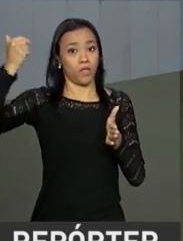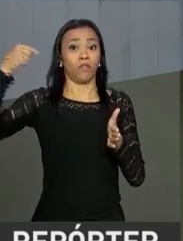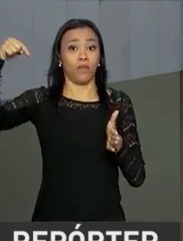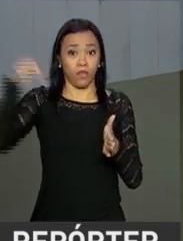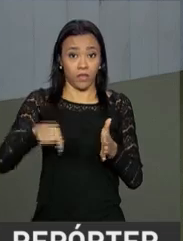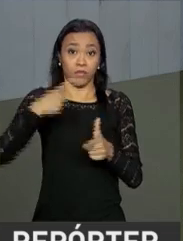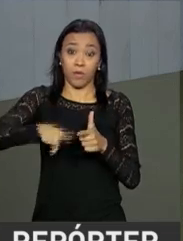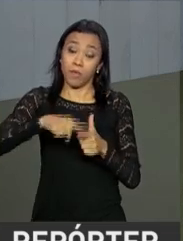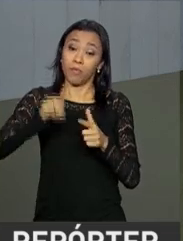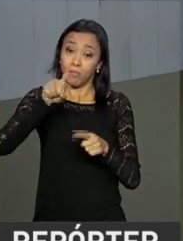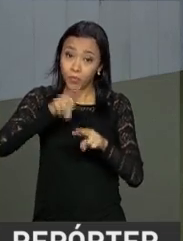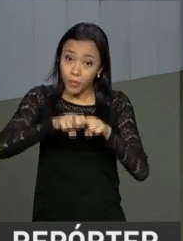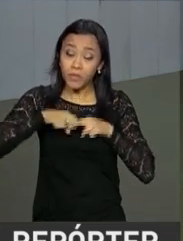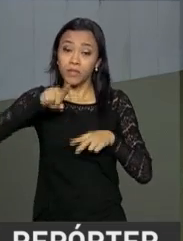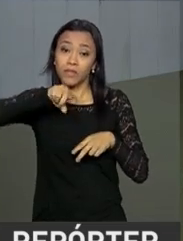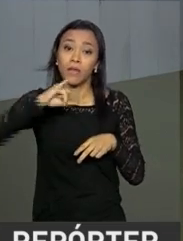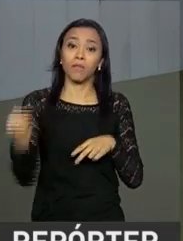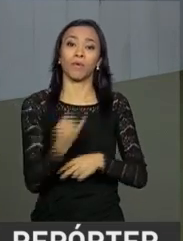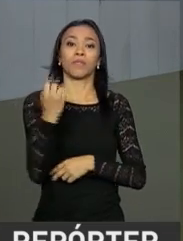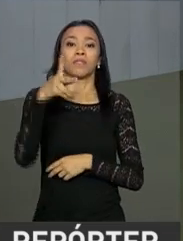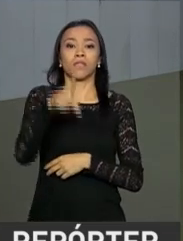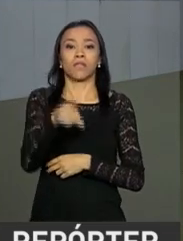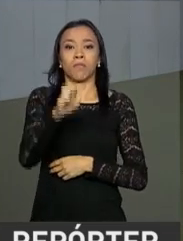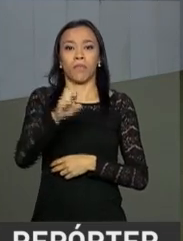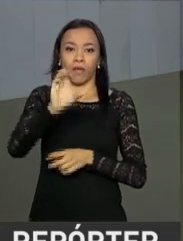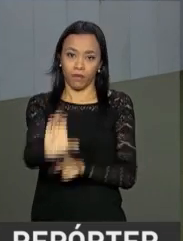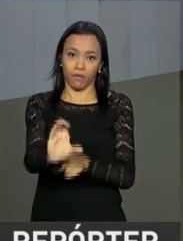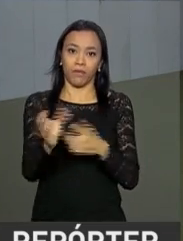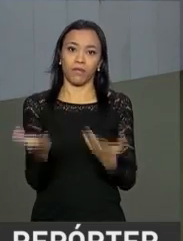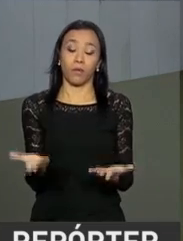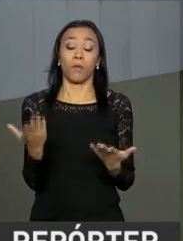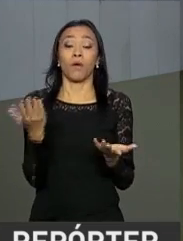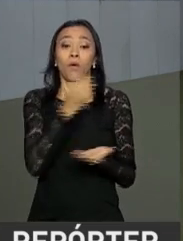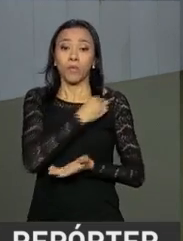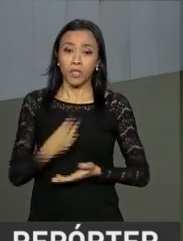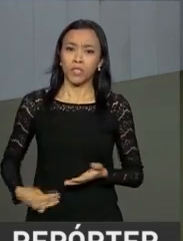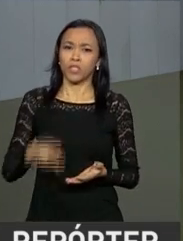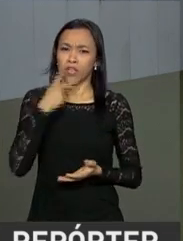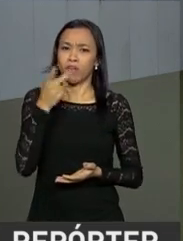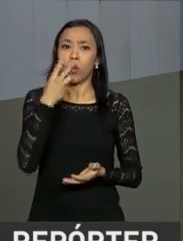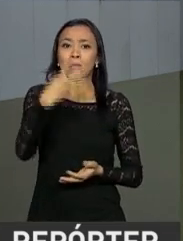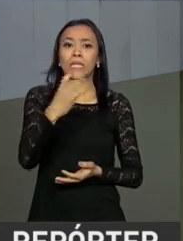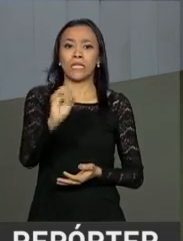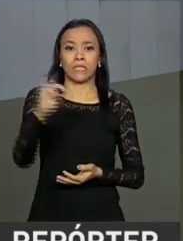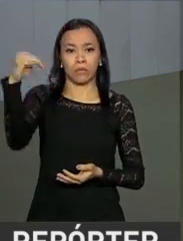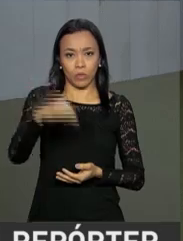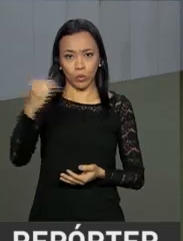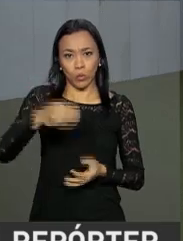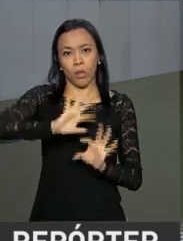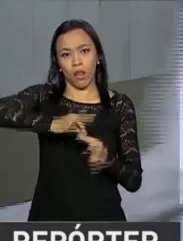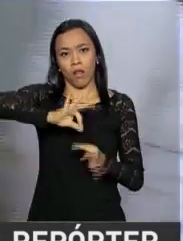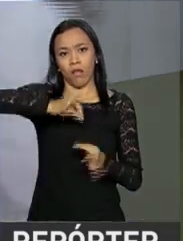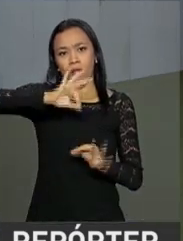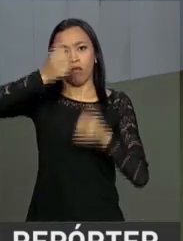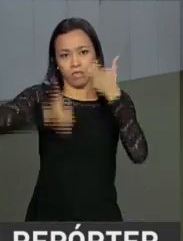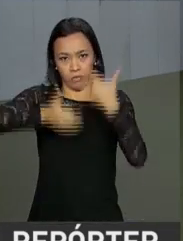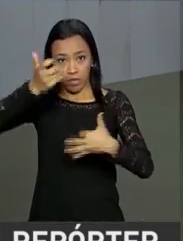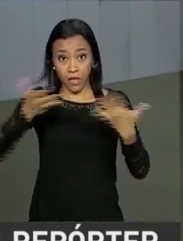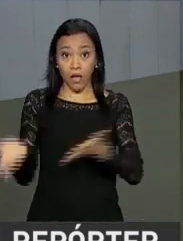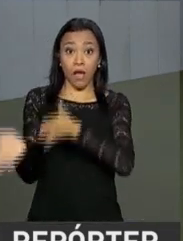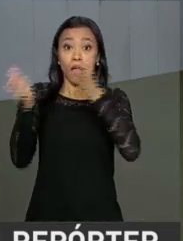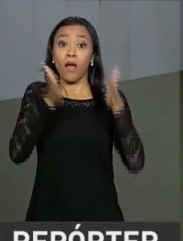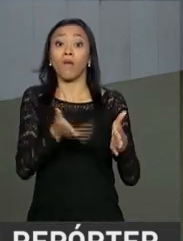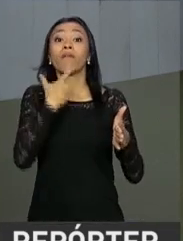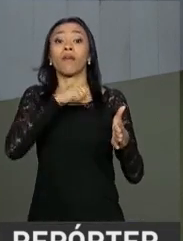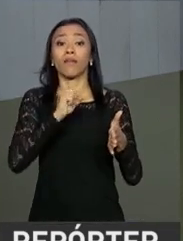dessa PEC dos gastos públicos. Bom, o ministro, portanto, ele já falou por cerca de 30 minutos, o ministro da Fazenda. Agora, quem está falando